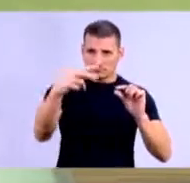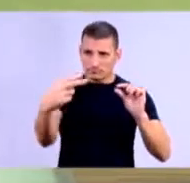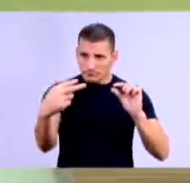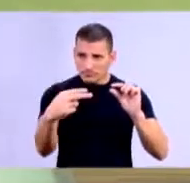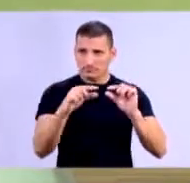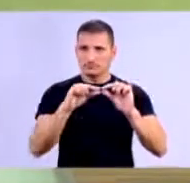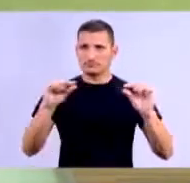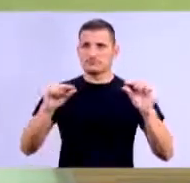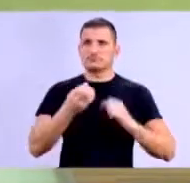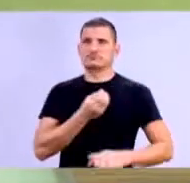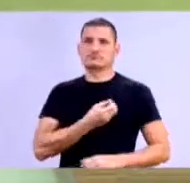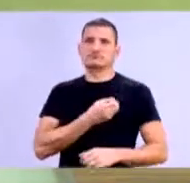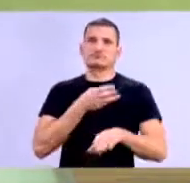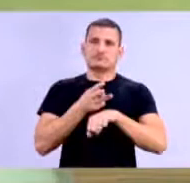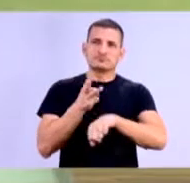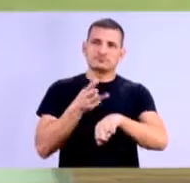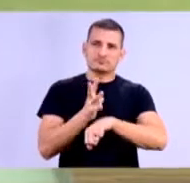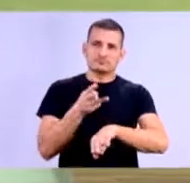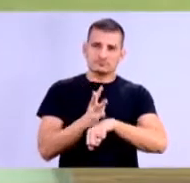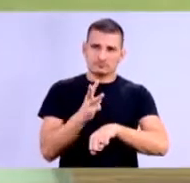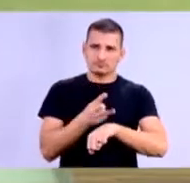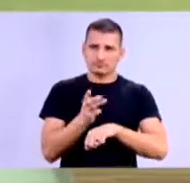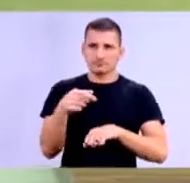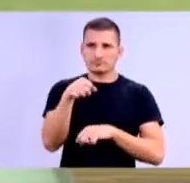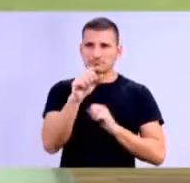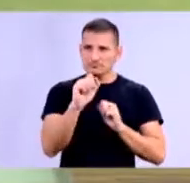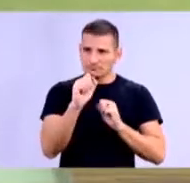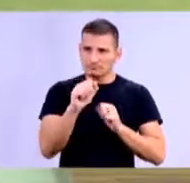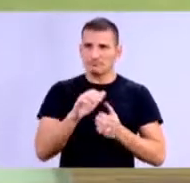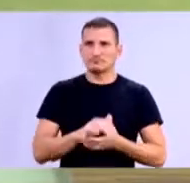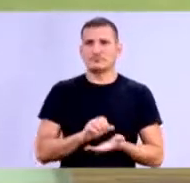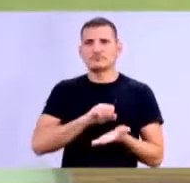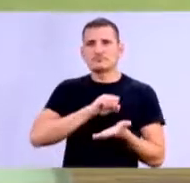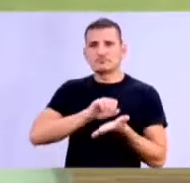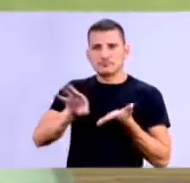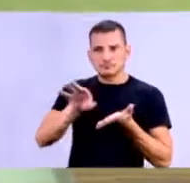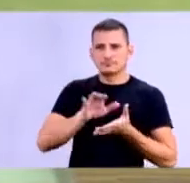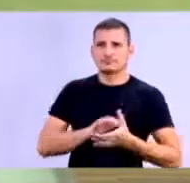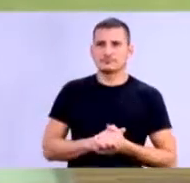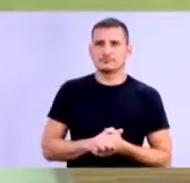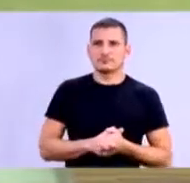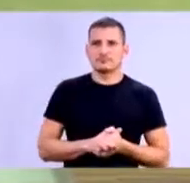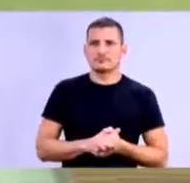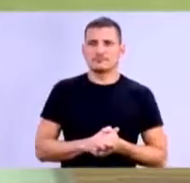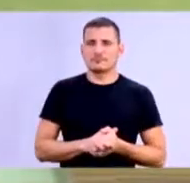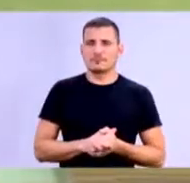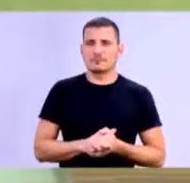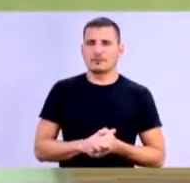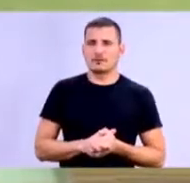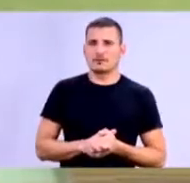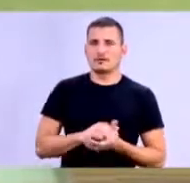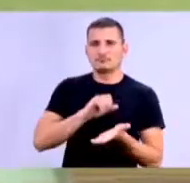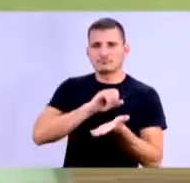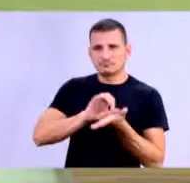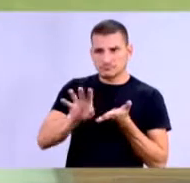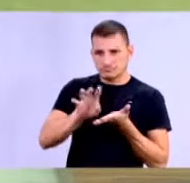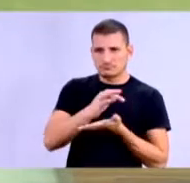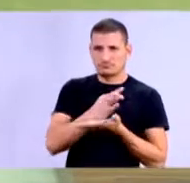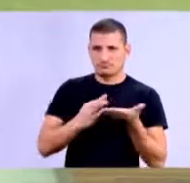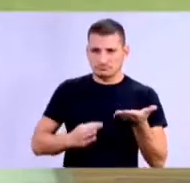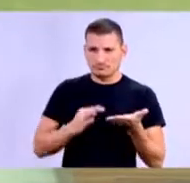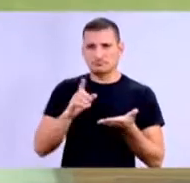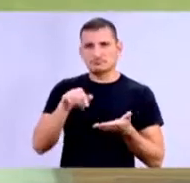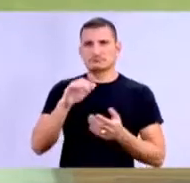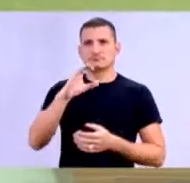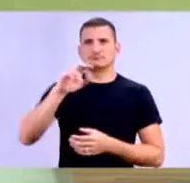nosso GC, para que você possa fazer esse envio. As mensagens de texto, elas ocorrerão via chat.